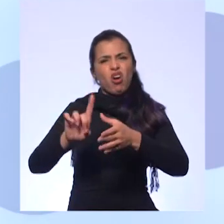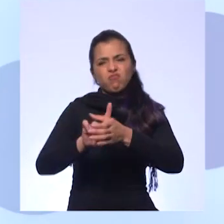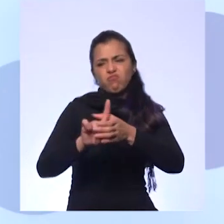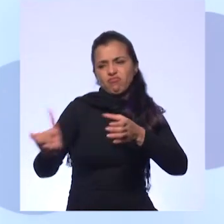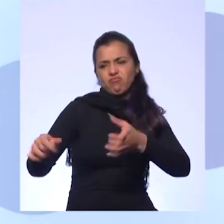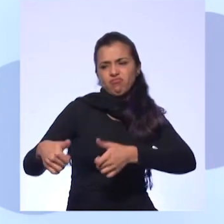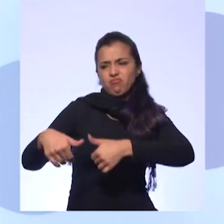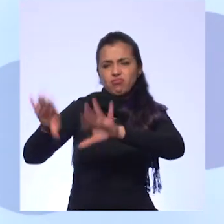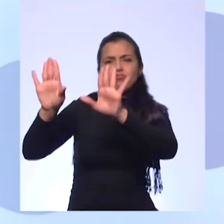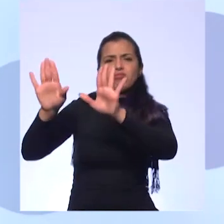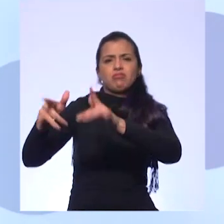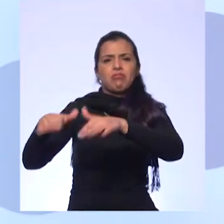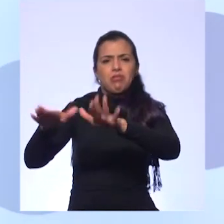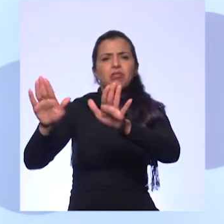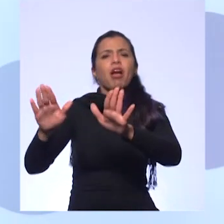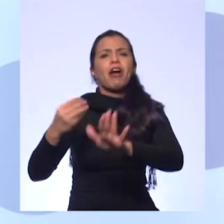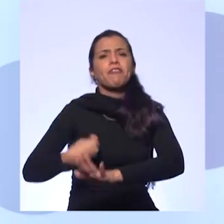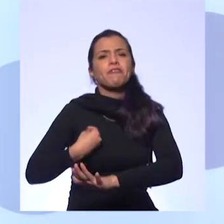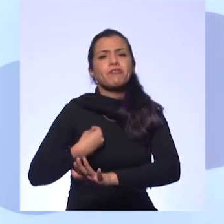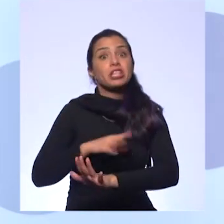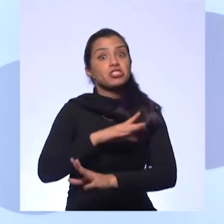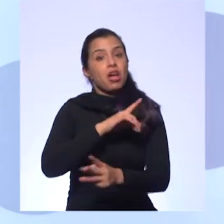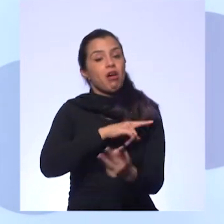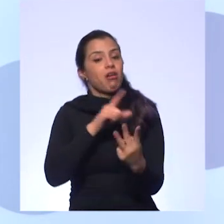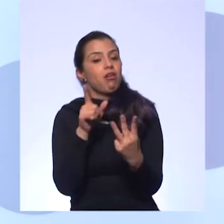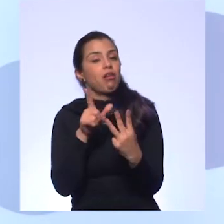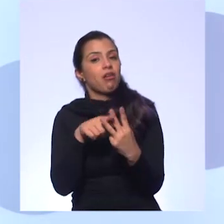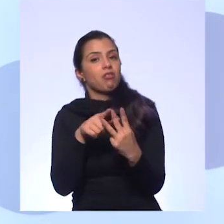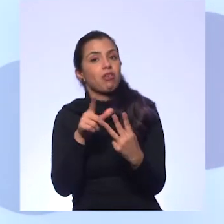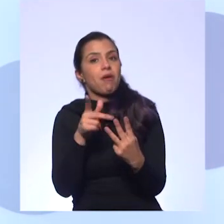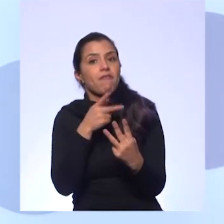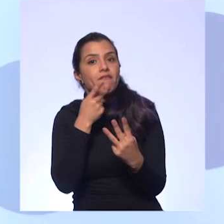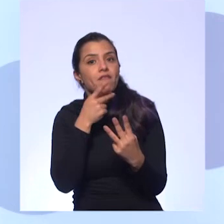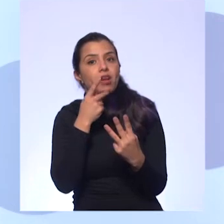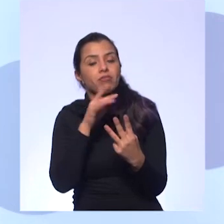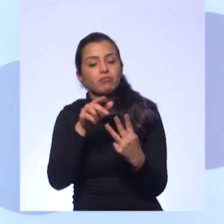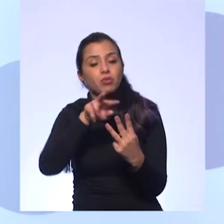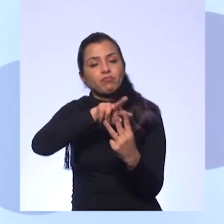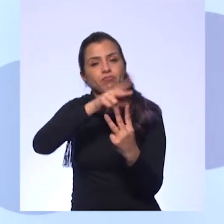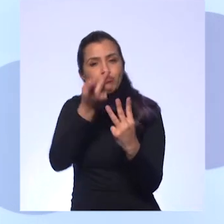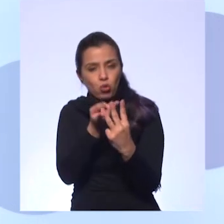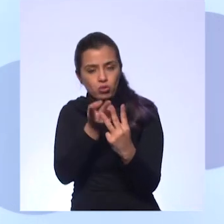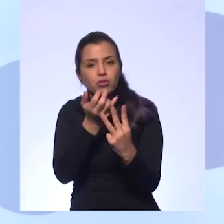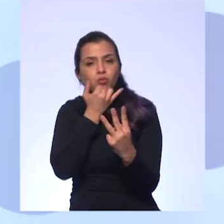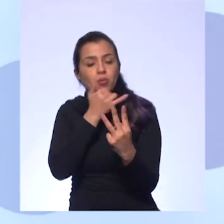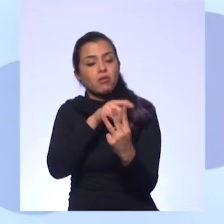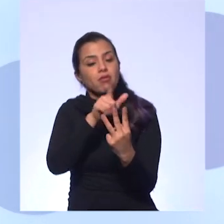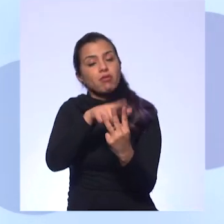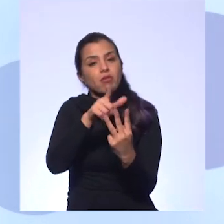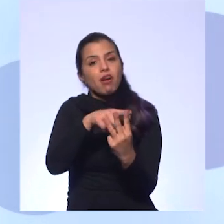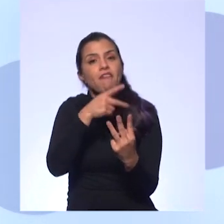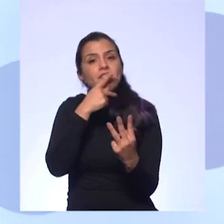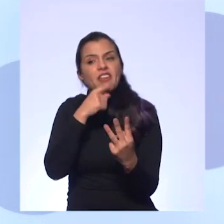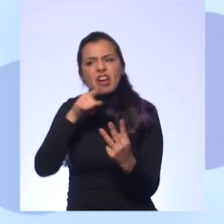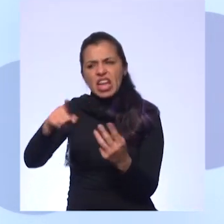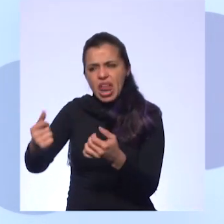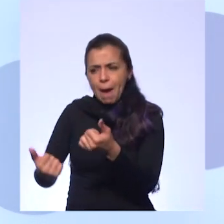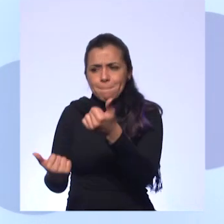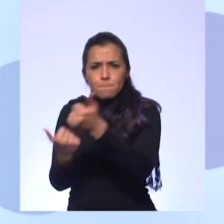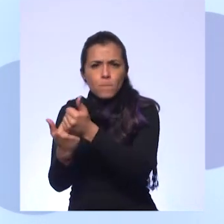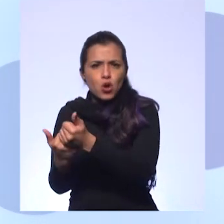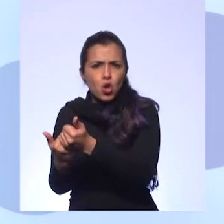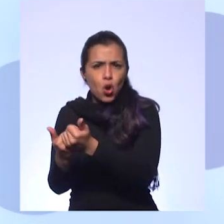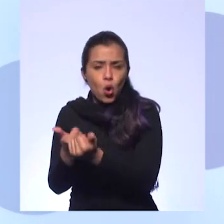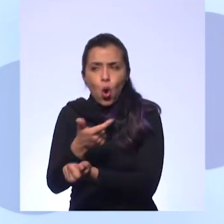seguir a vida dele. Já os jacobinos achavam que o fato dele ter apoiado tropas de outras monarquias com a